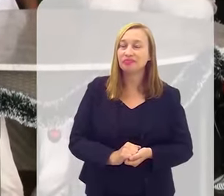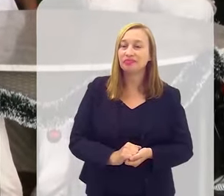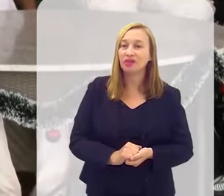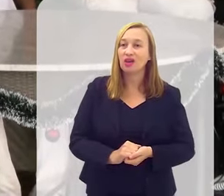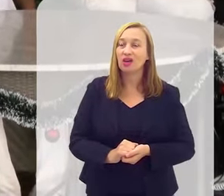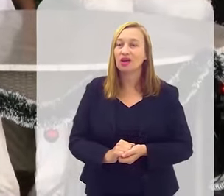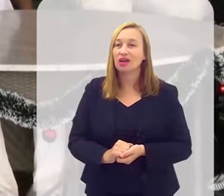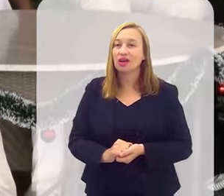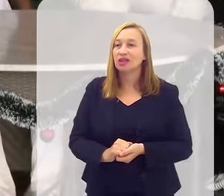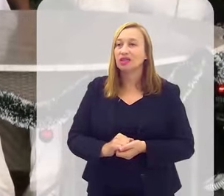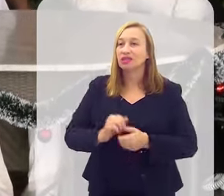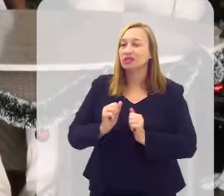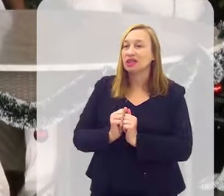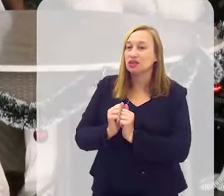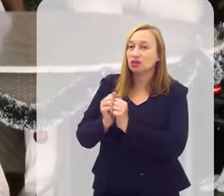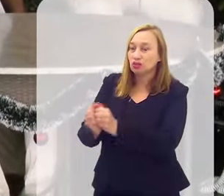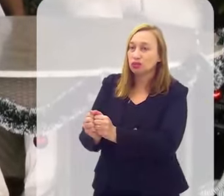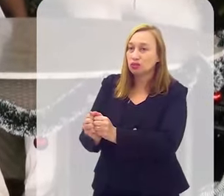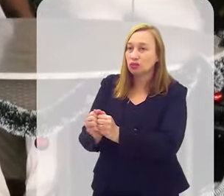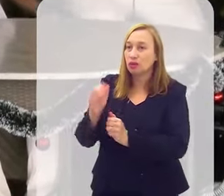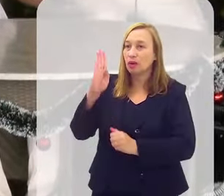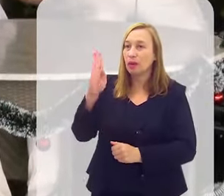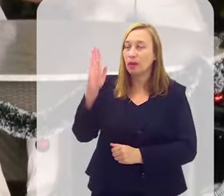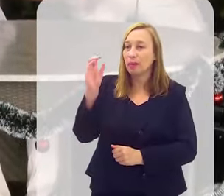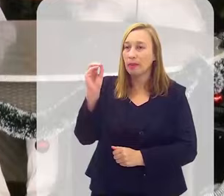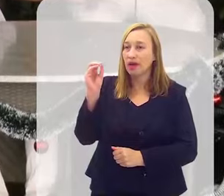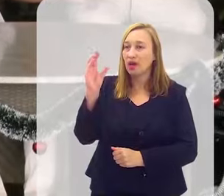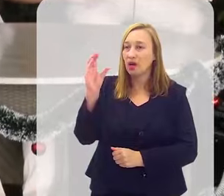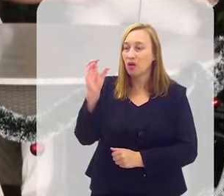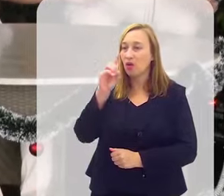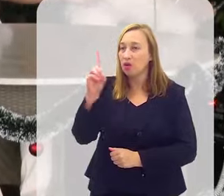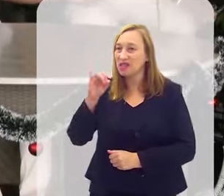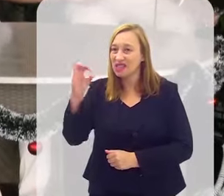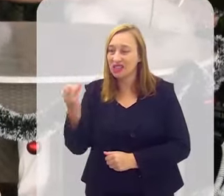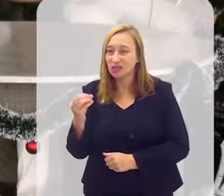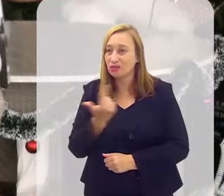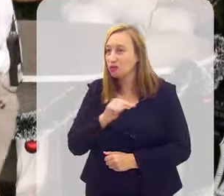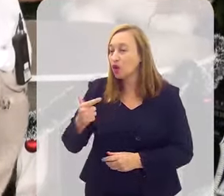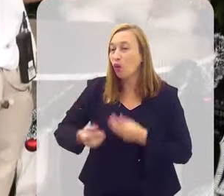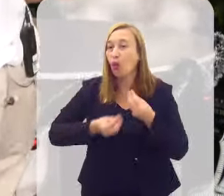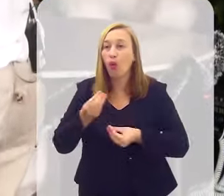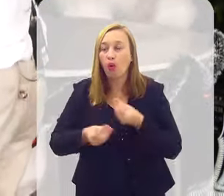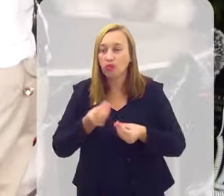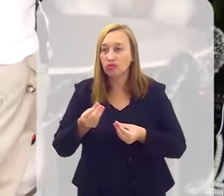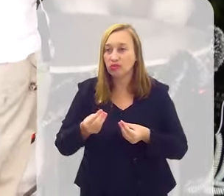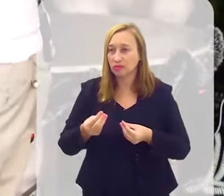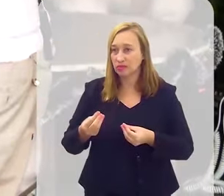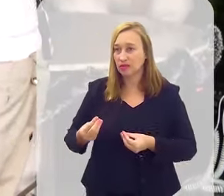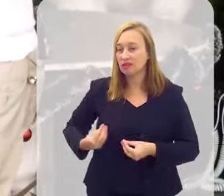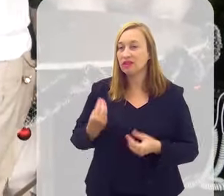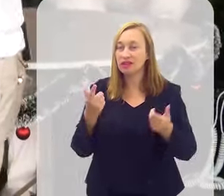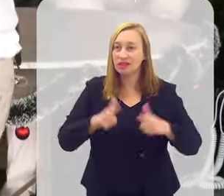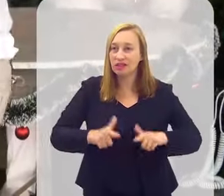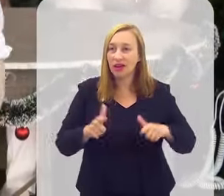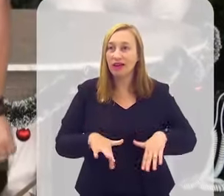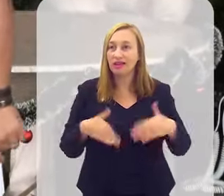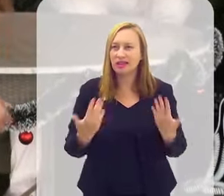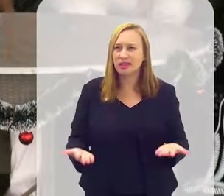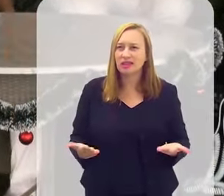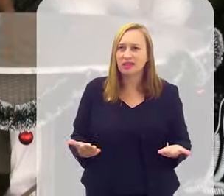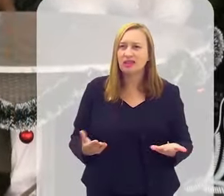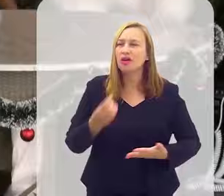que a a a exigência para eu estar aqui é trazer bonito acredito que sem ele não estaria sem Bito não tem como